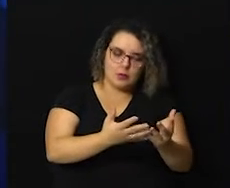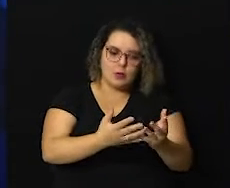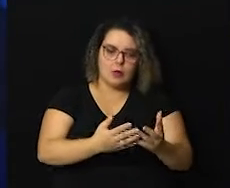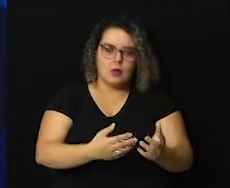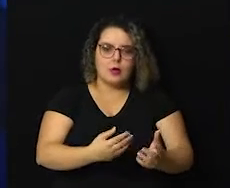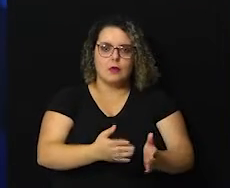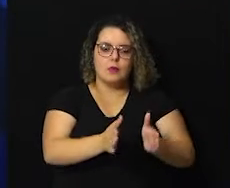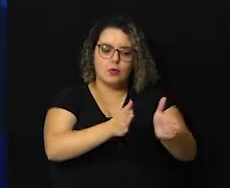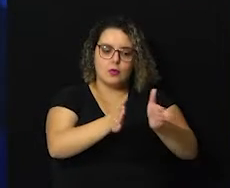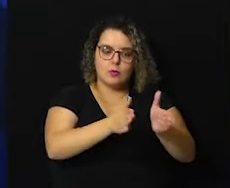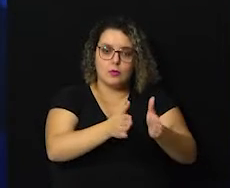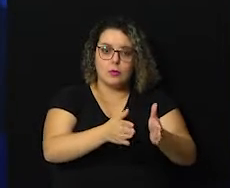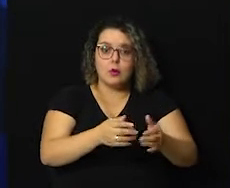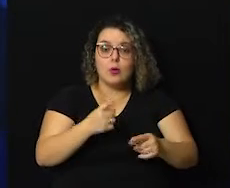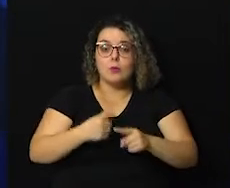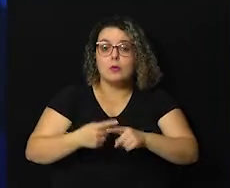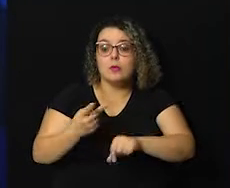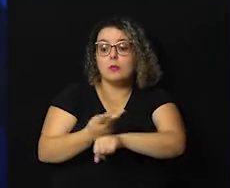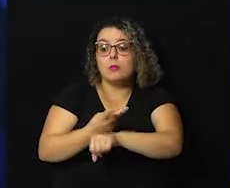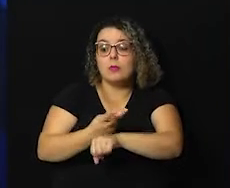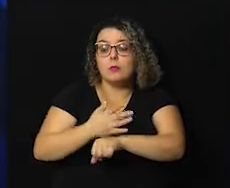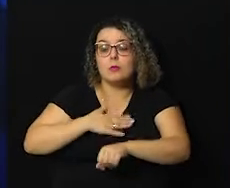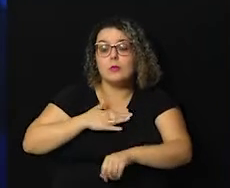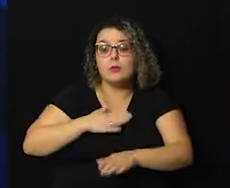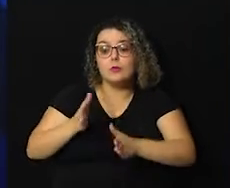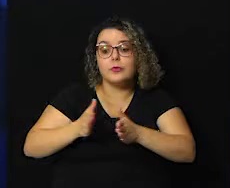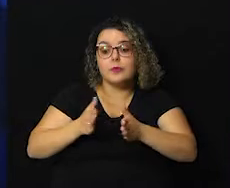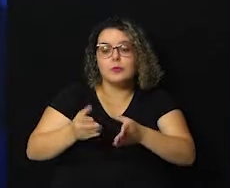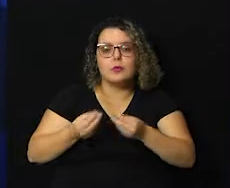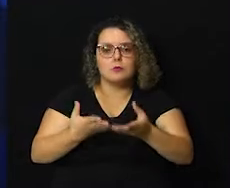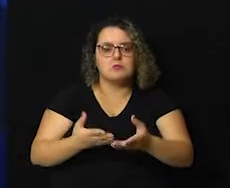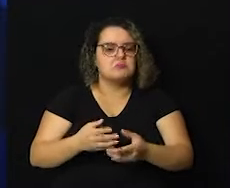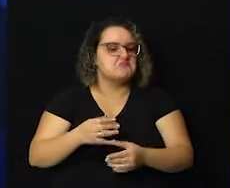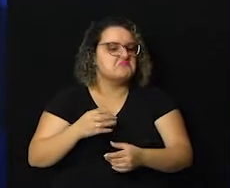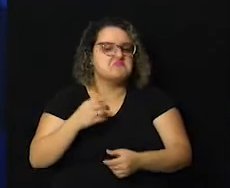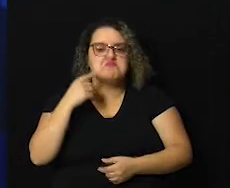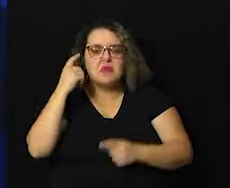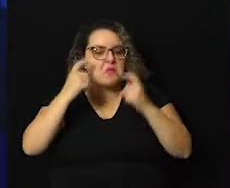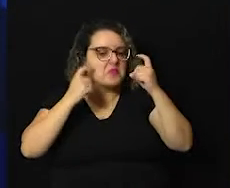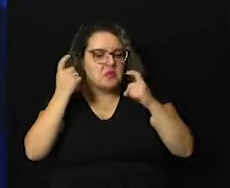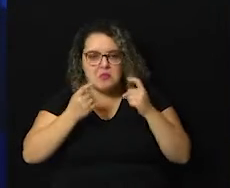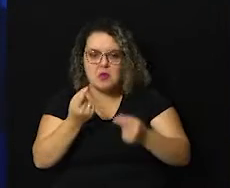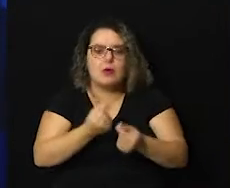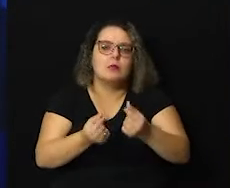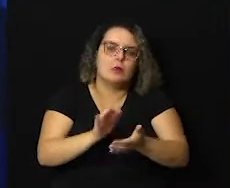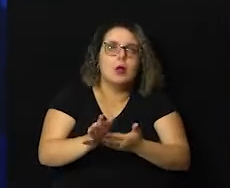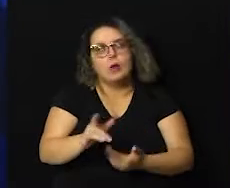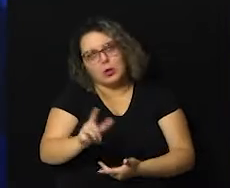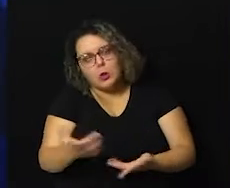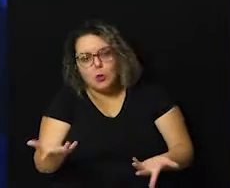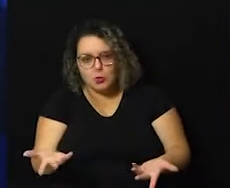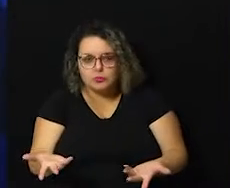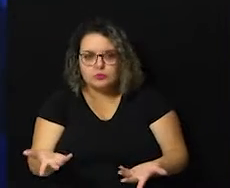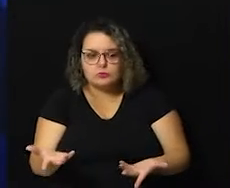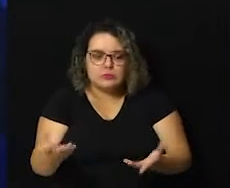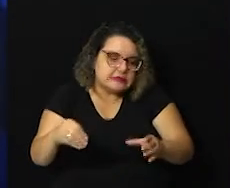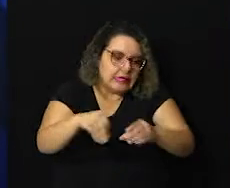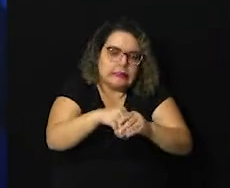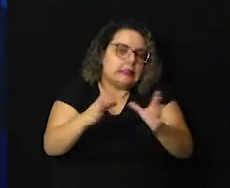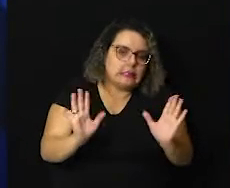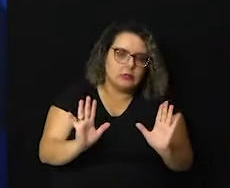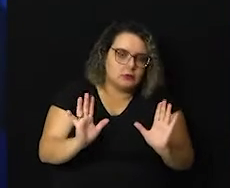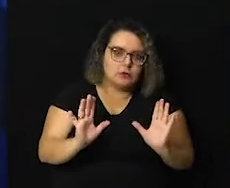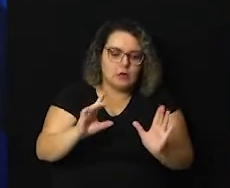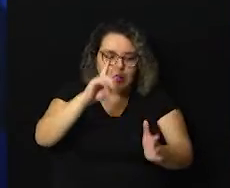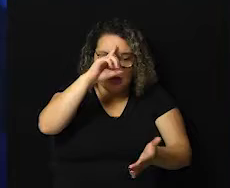o que que acontece as pessoas me procuram tão prazo às vezes ela não tá preocupada com curso obviamente que tá preocupada né mas